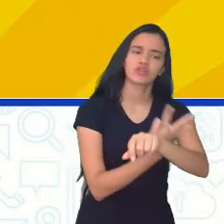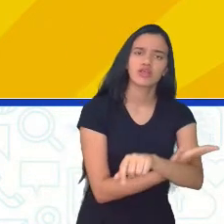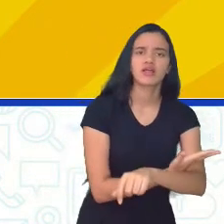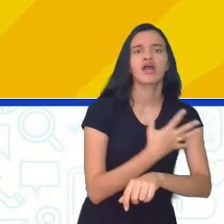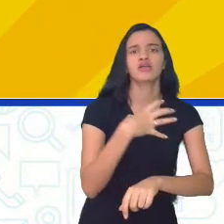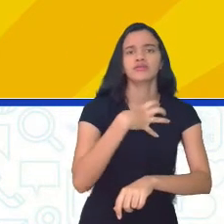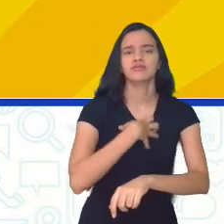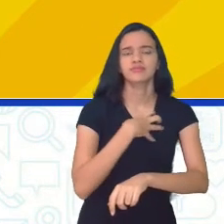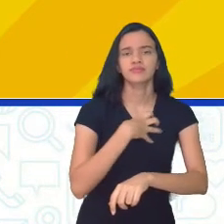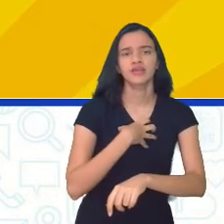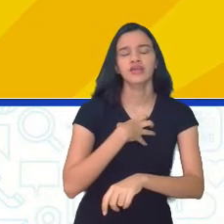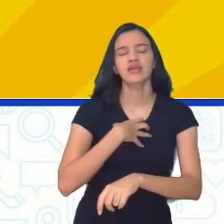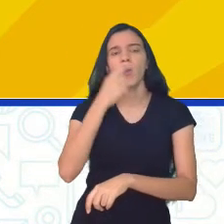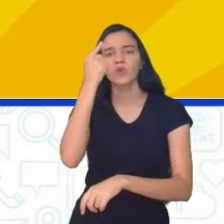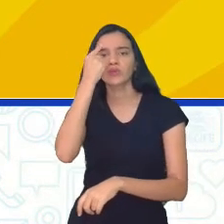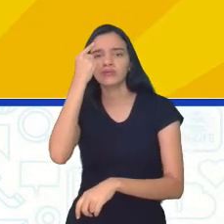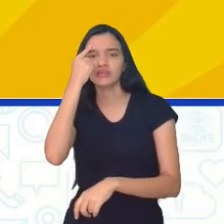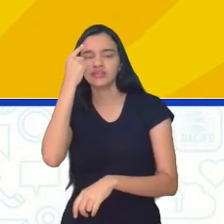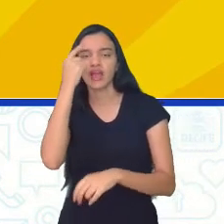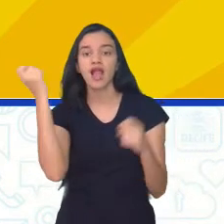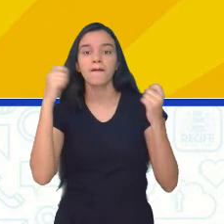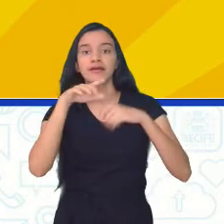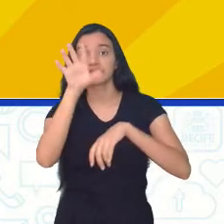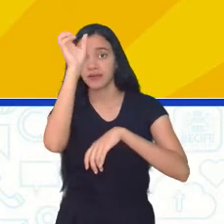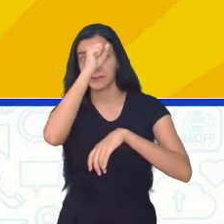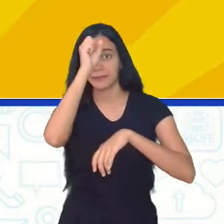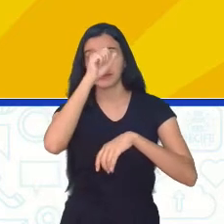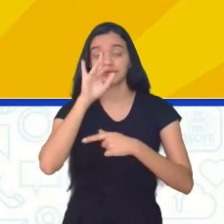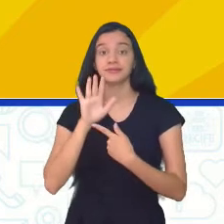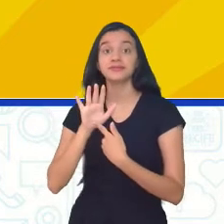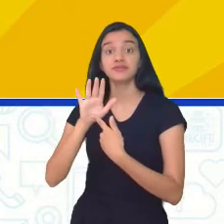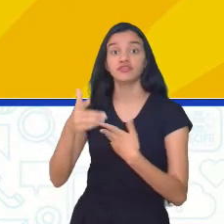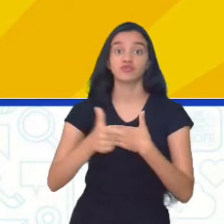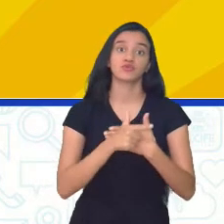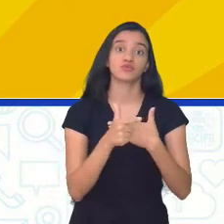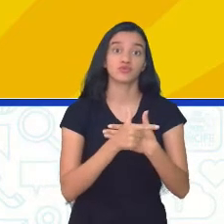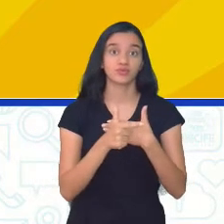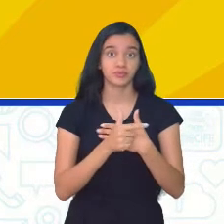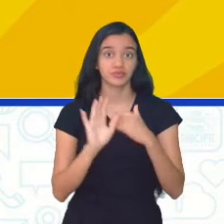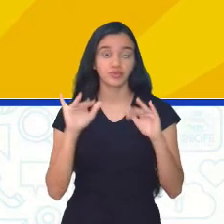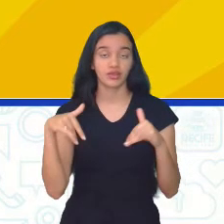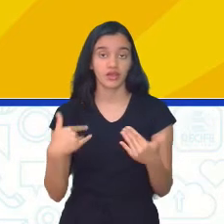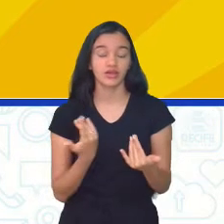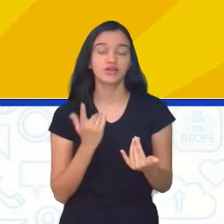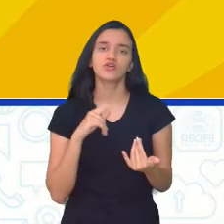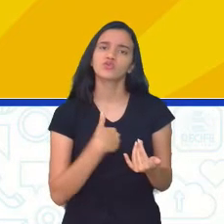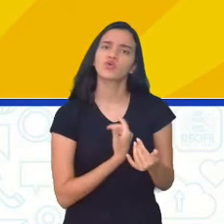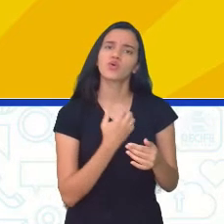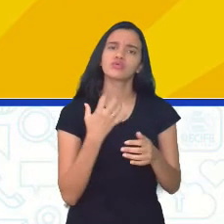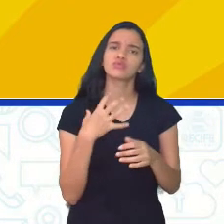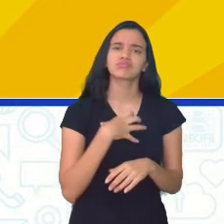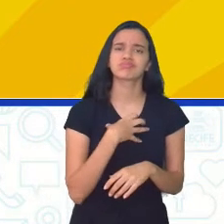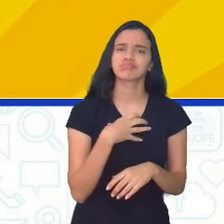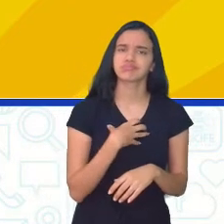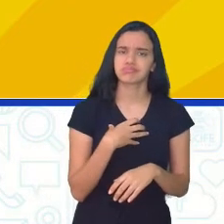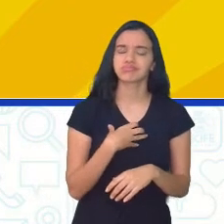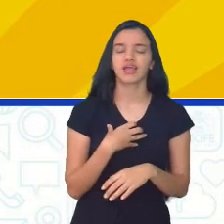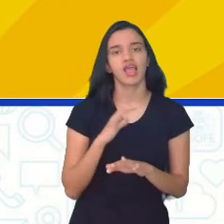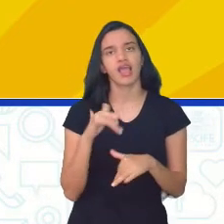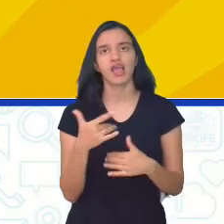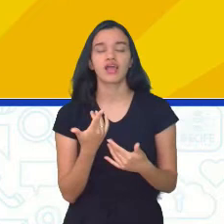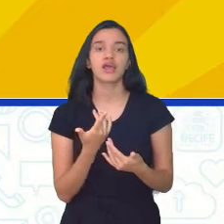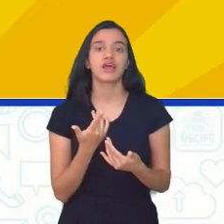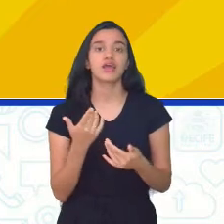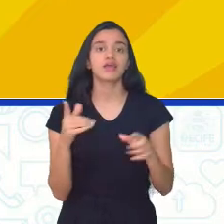pensamentos e a capacidade de aprender. Então a gente está apresentando algumas das funções. Então, nossos sentimentos, a questão aí, né,